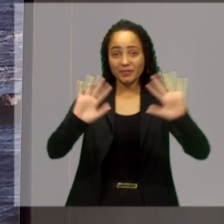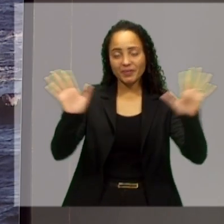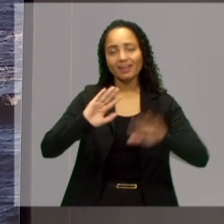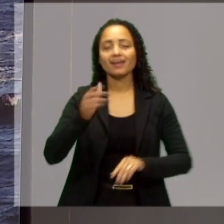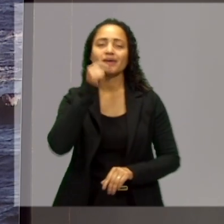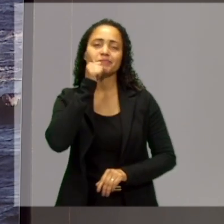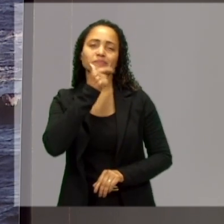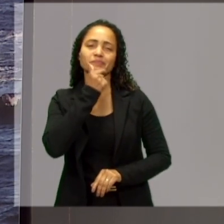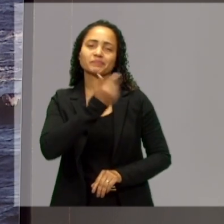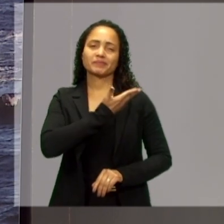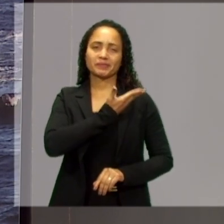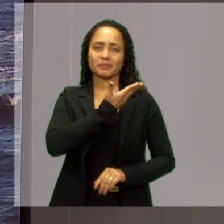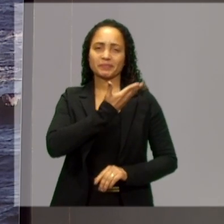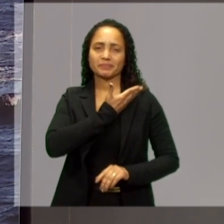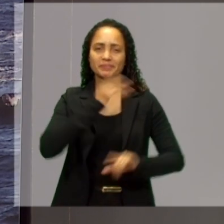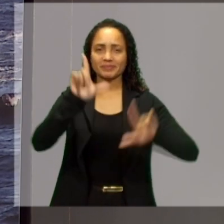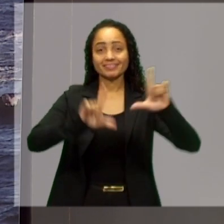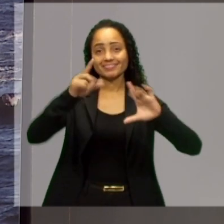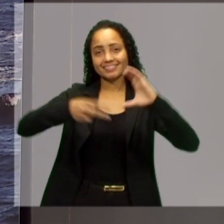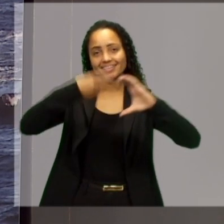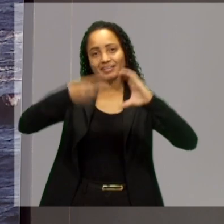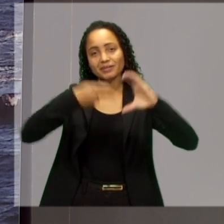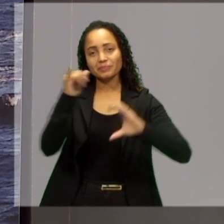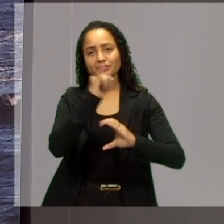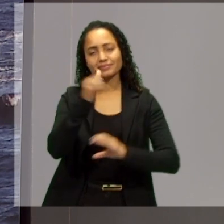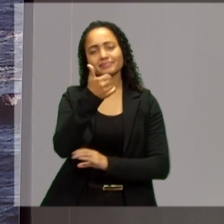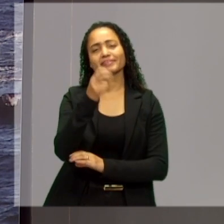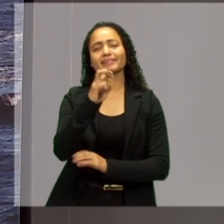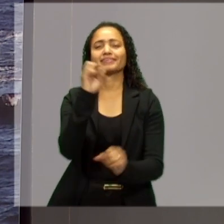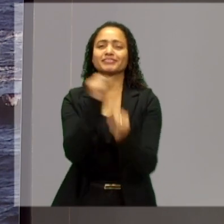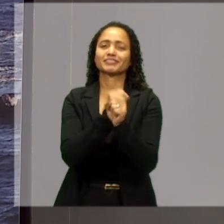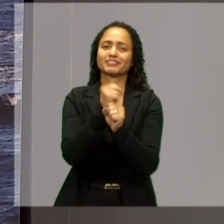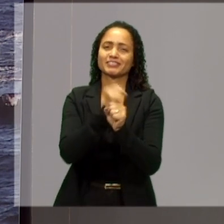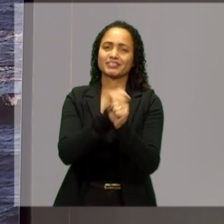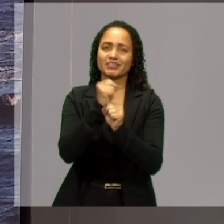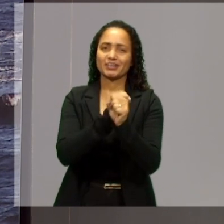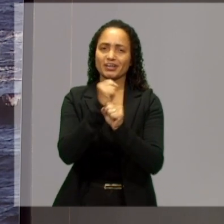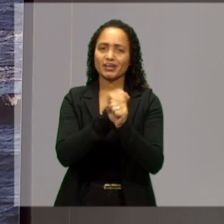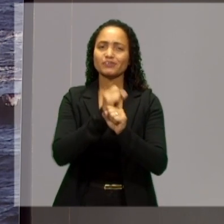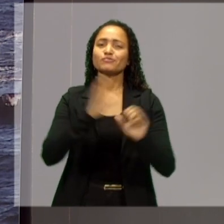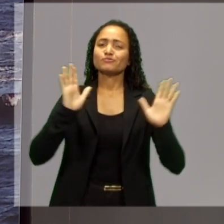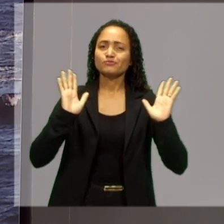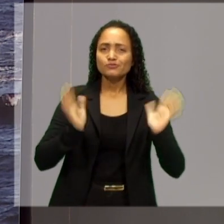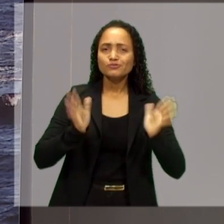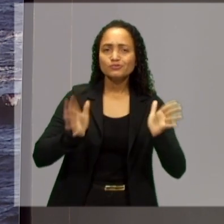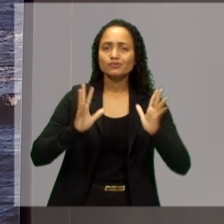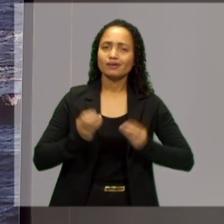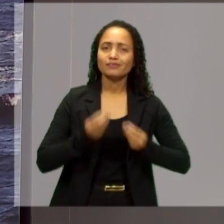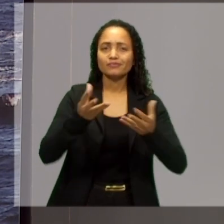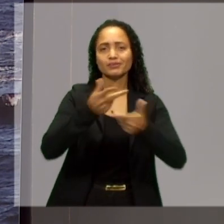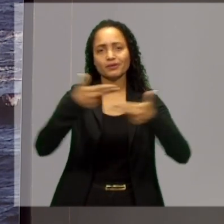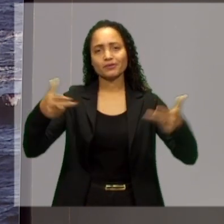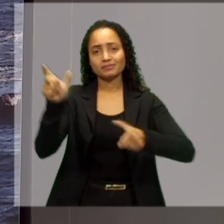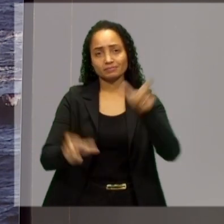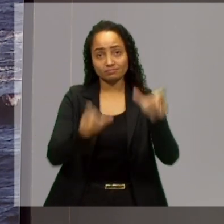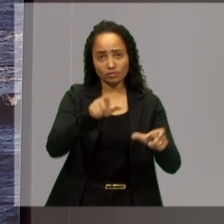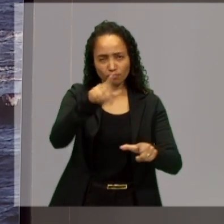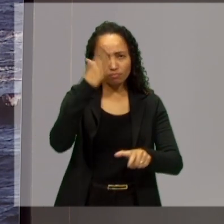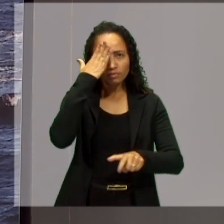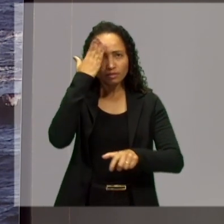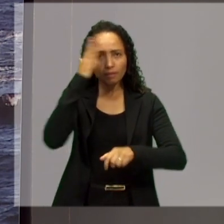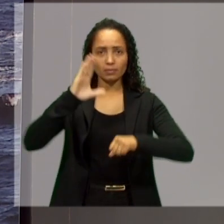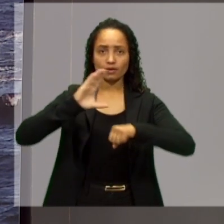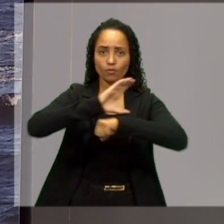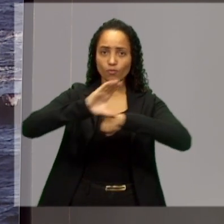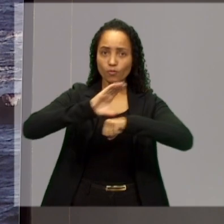Olá, amigos e amigas da TV Câmara Itajaí. Há 15 anos, Lentes para a Cidadania. Você sabia que a Constituição Federal,